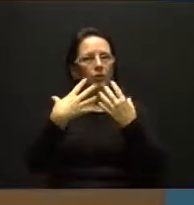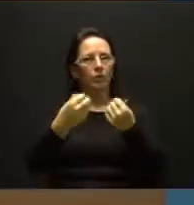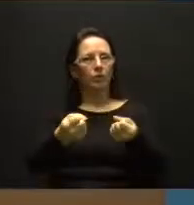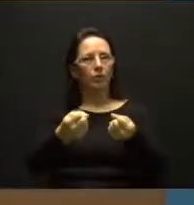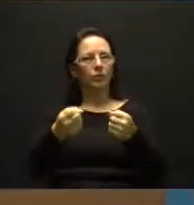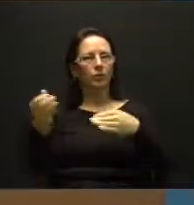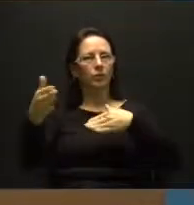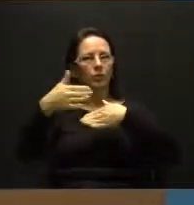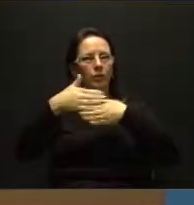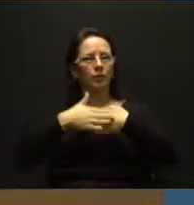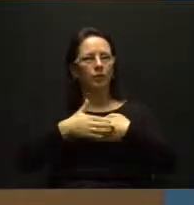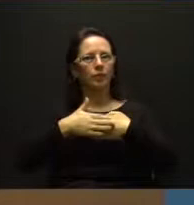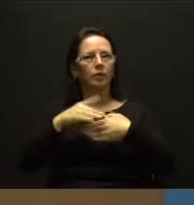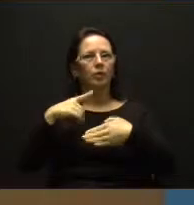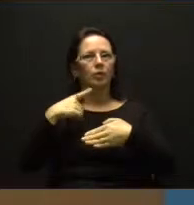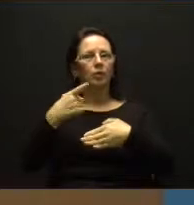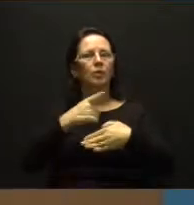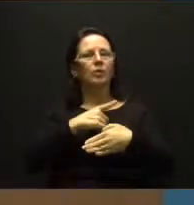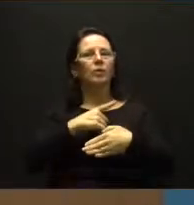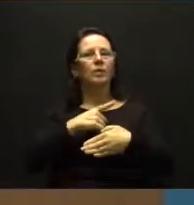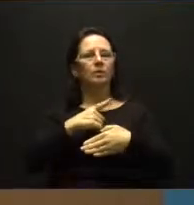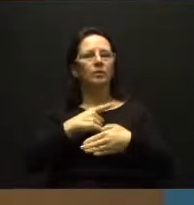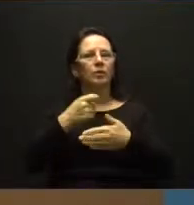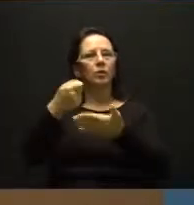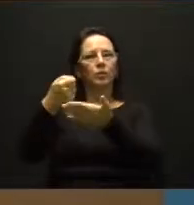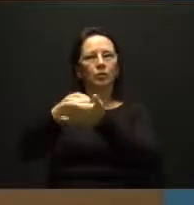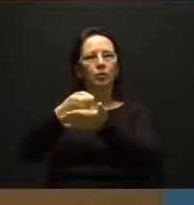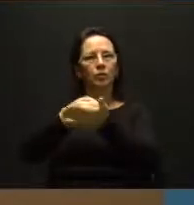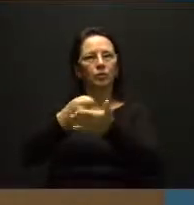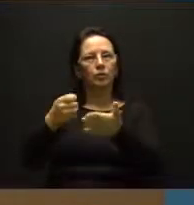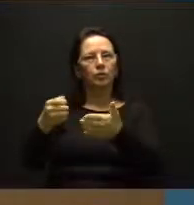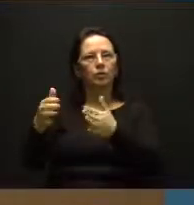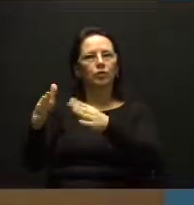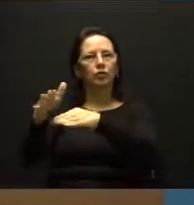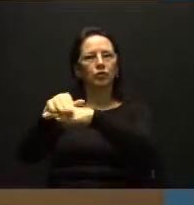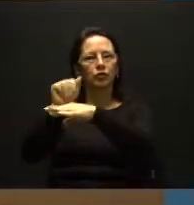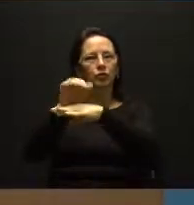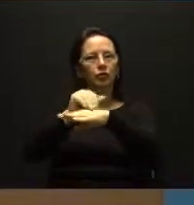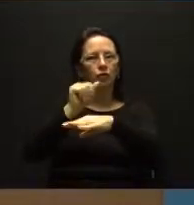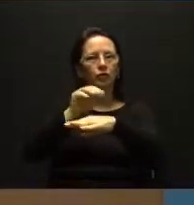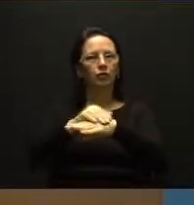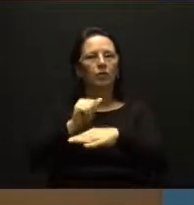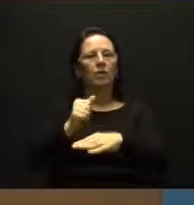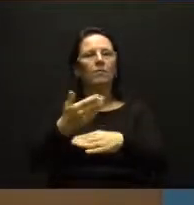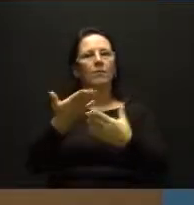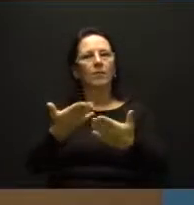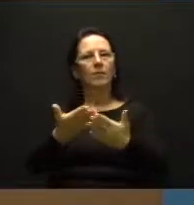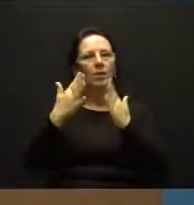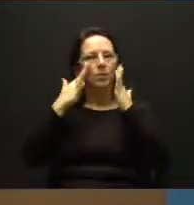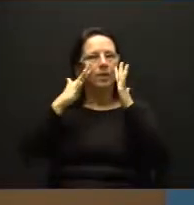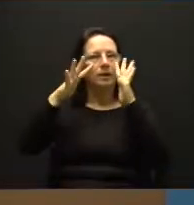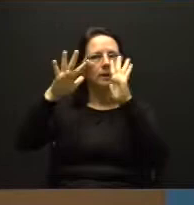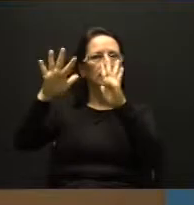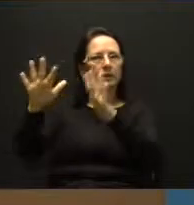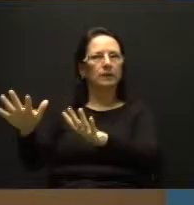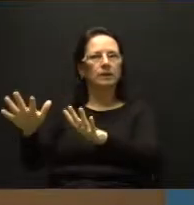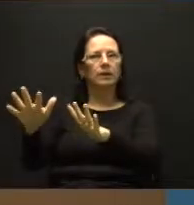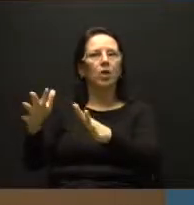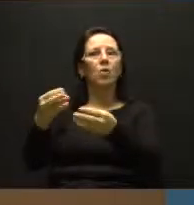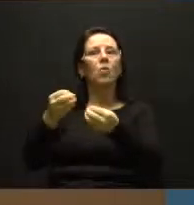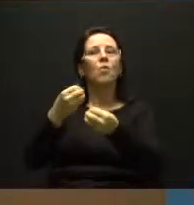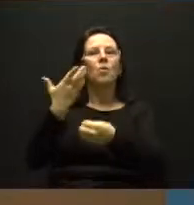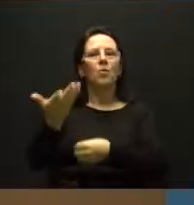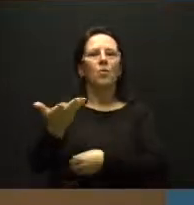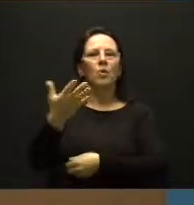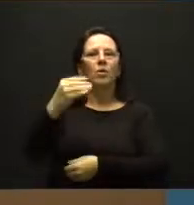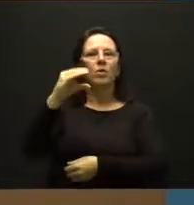temos a obrigação de chamar a responsabilidade vereador oliveira para dar um respaldo de uma atenção para falar quanto quem vão